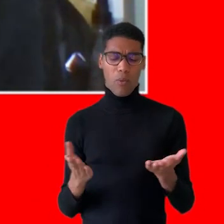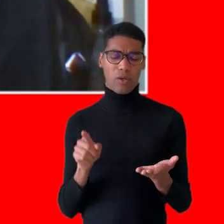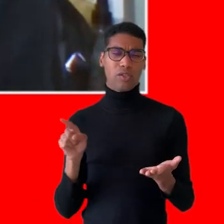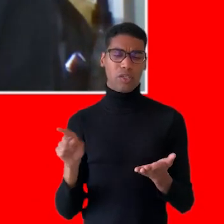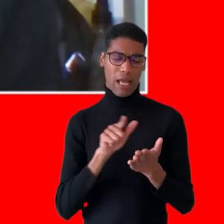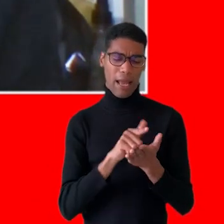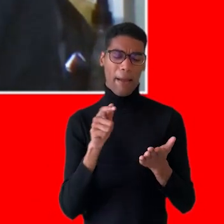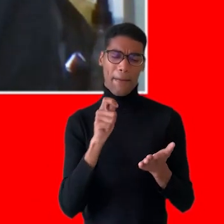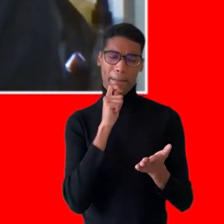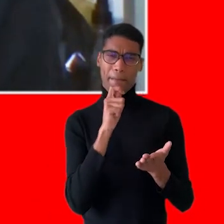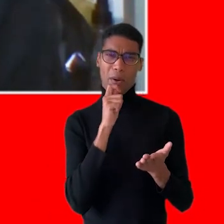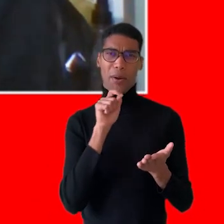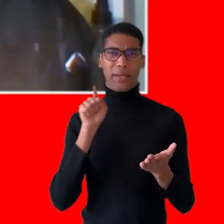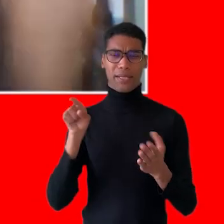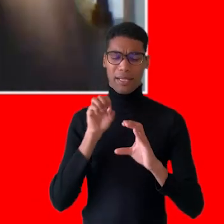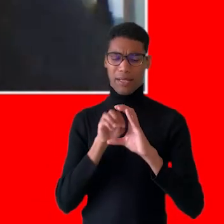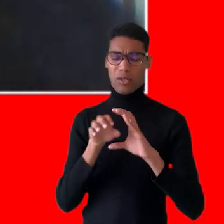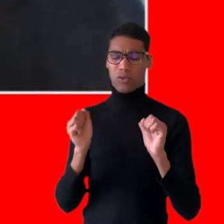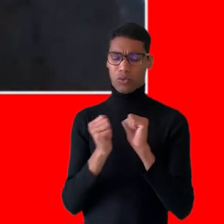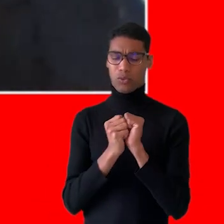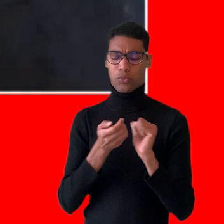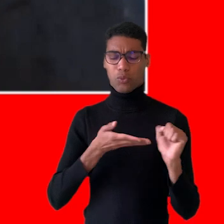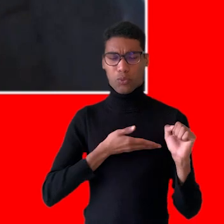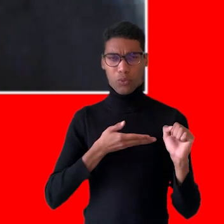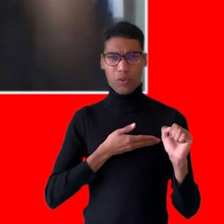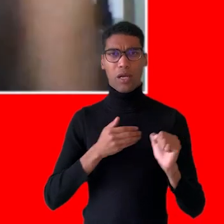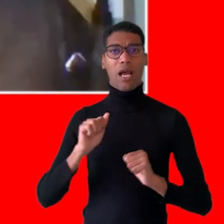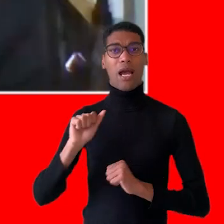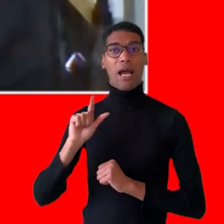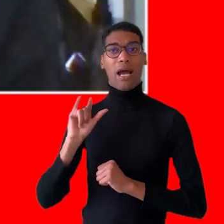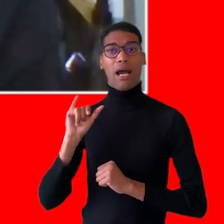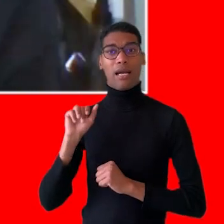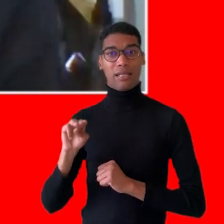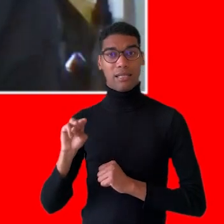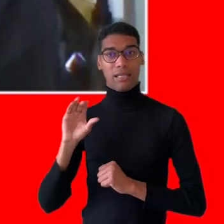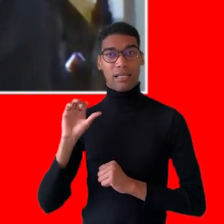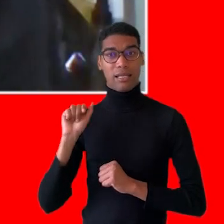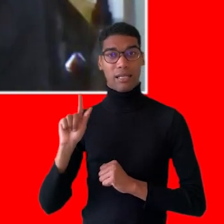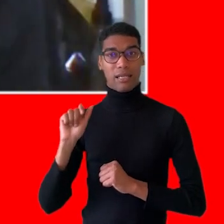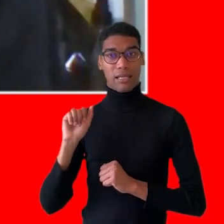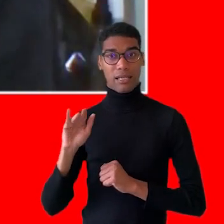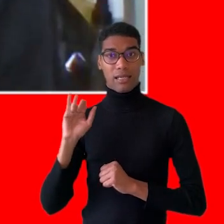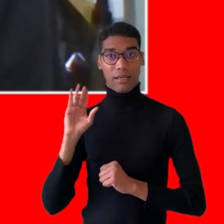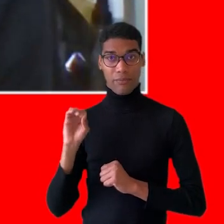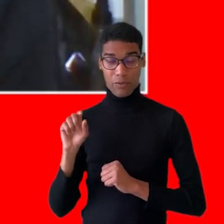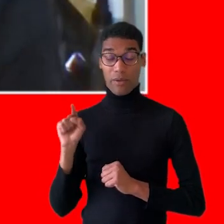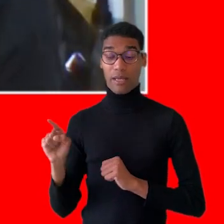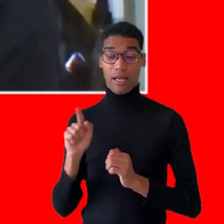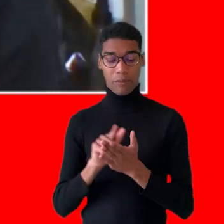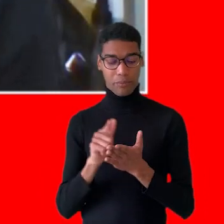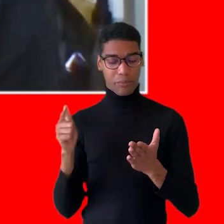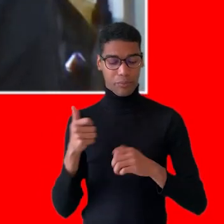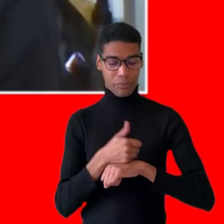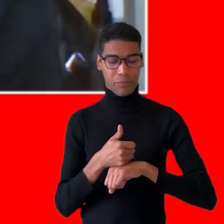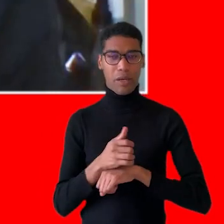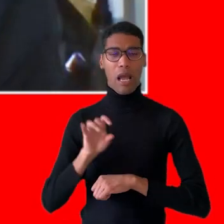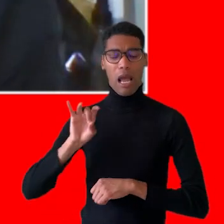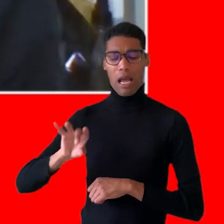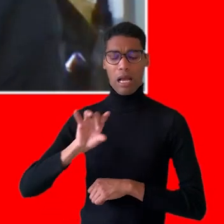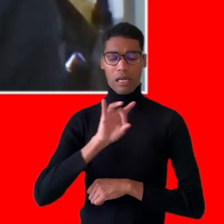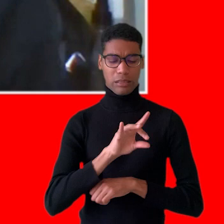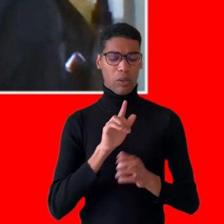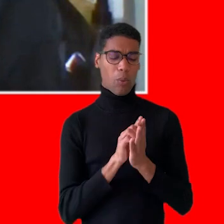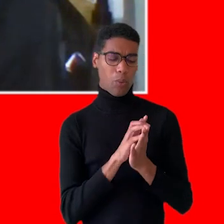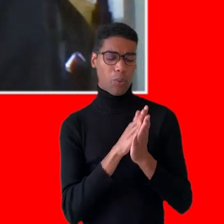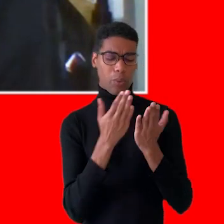Um amigo dele chamado Ali Kamel, que também é jornalista. Cada um escreveu